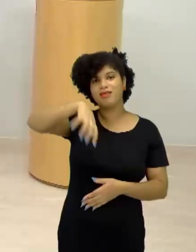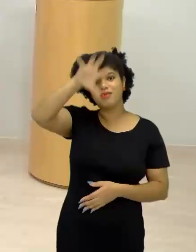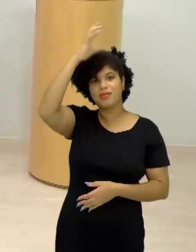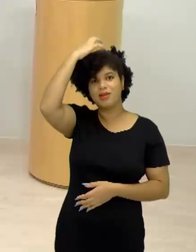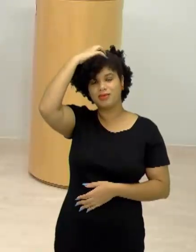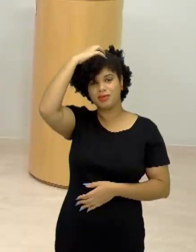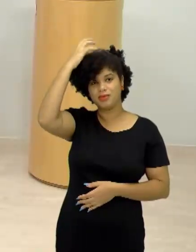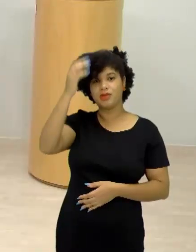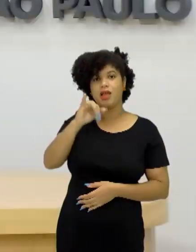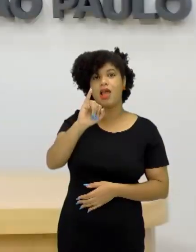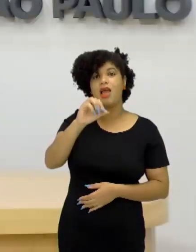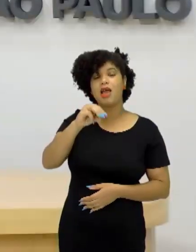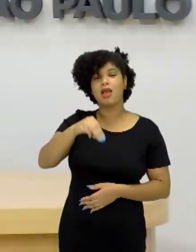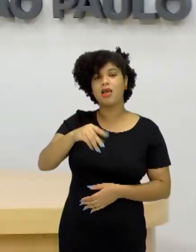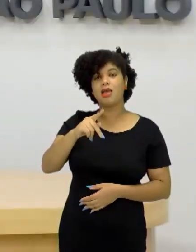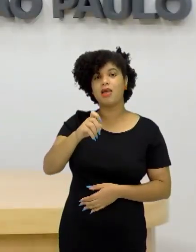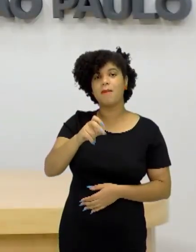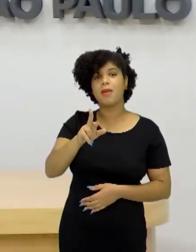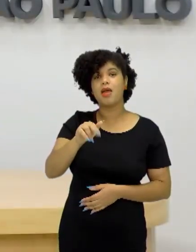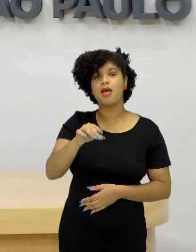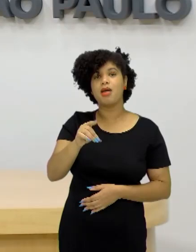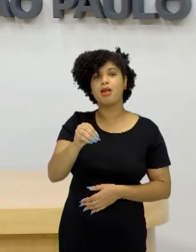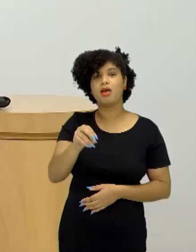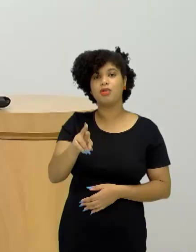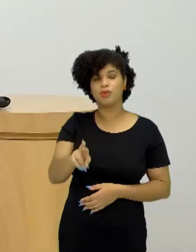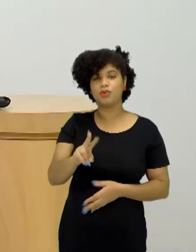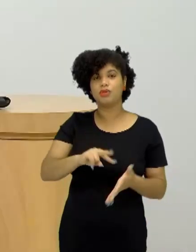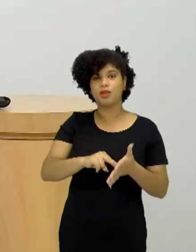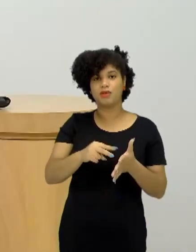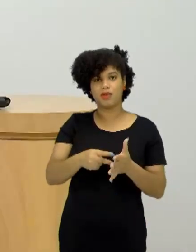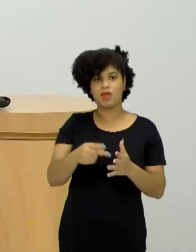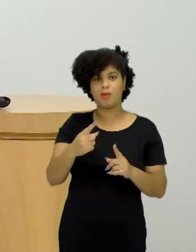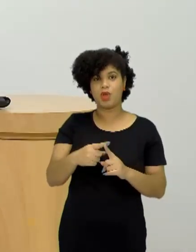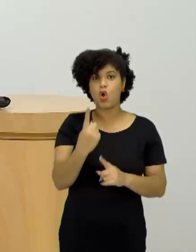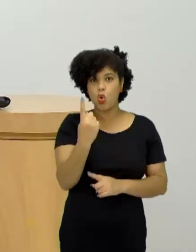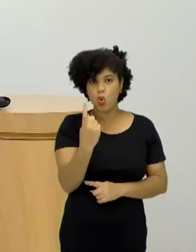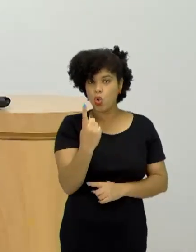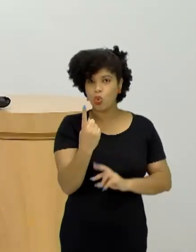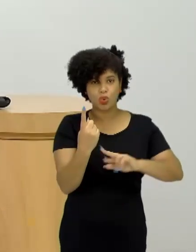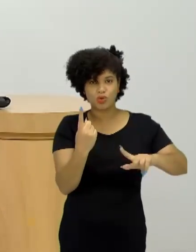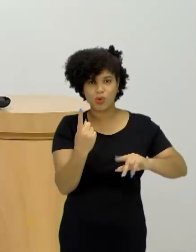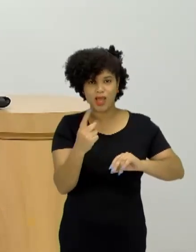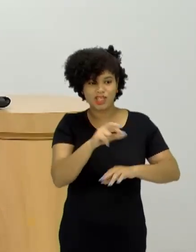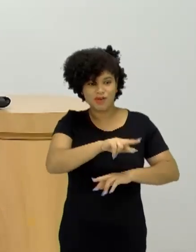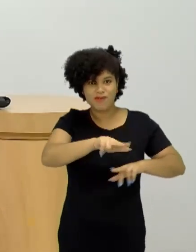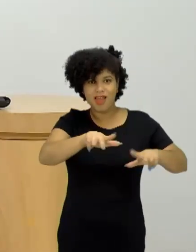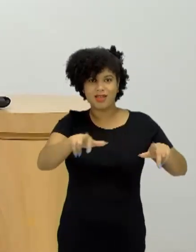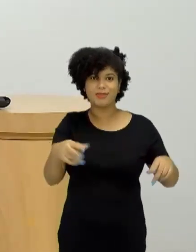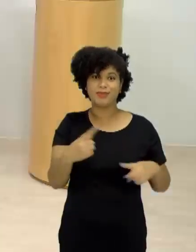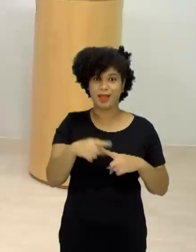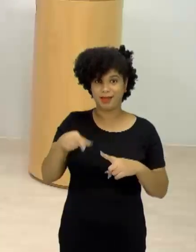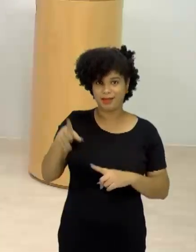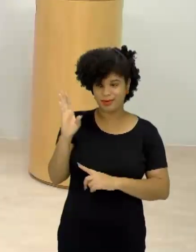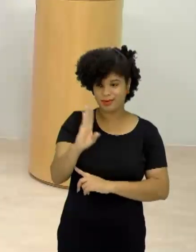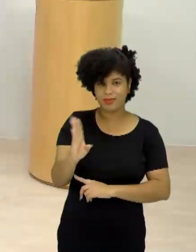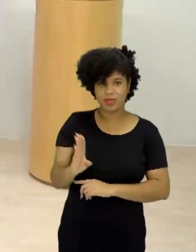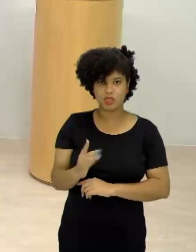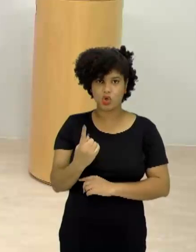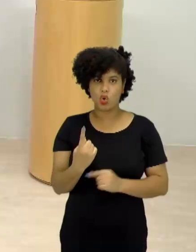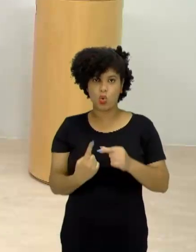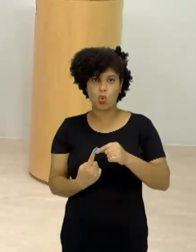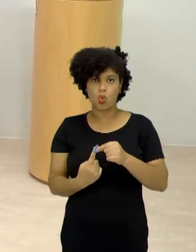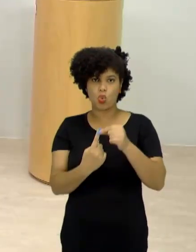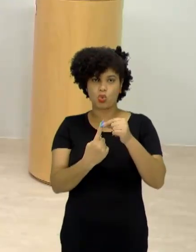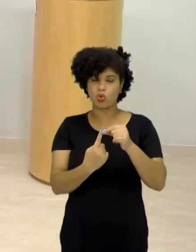Então, o imperador é aquele que domina vários reinos. Isso. O território do Brasil era tão gigantesco, e desde a época